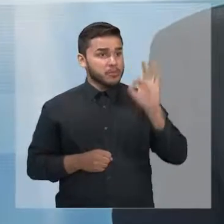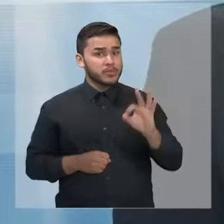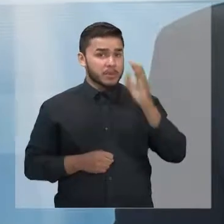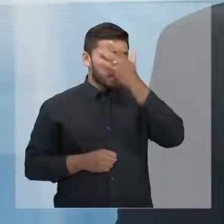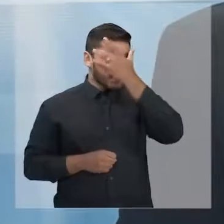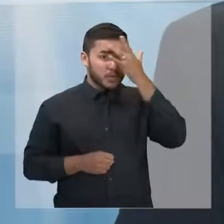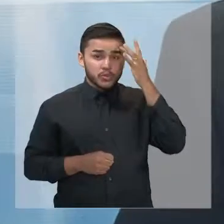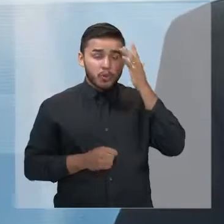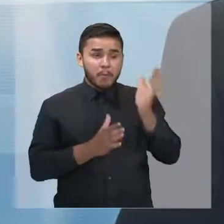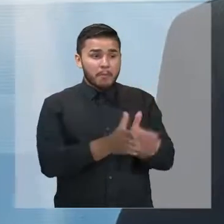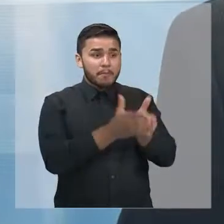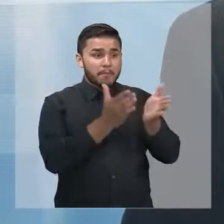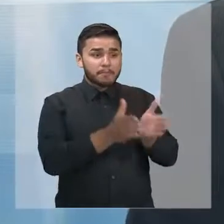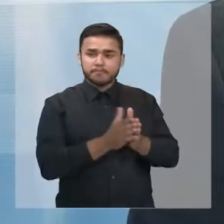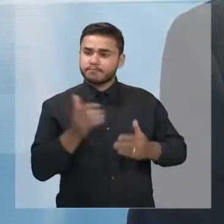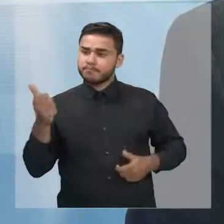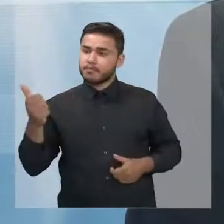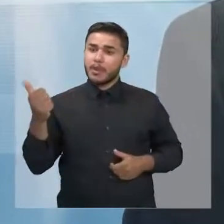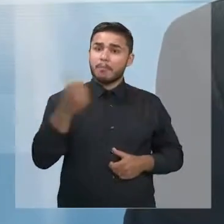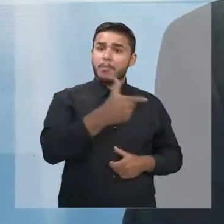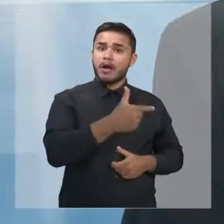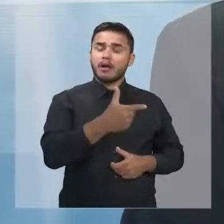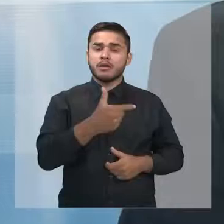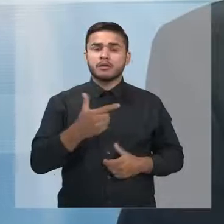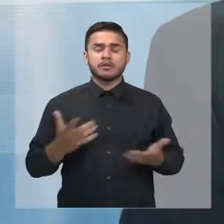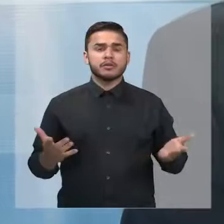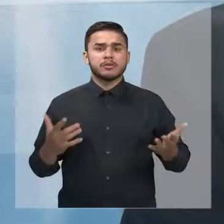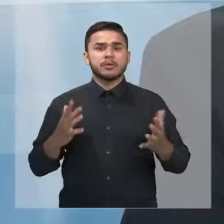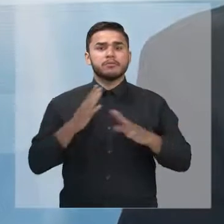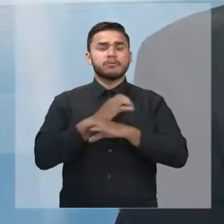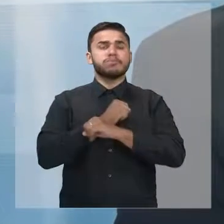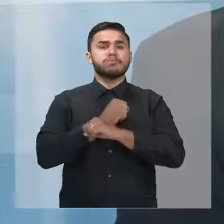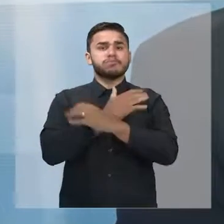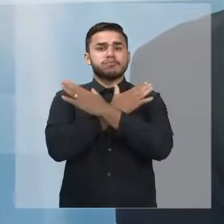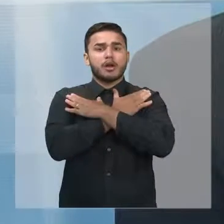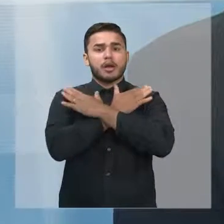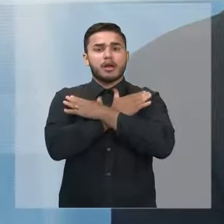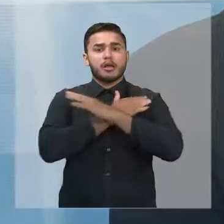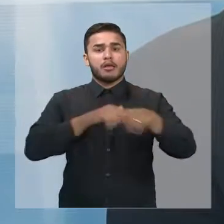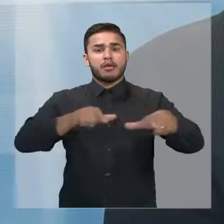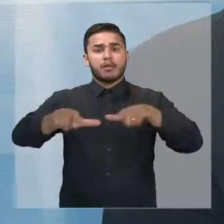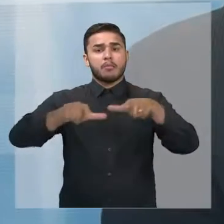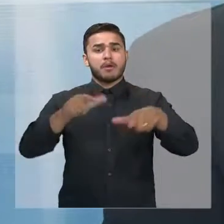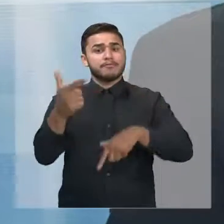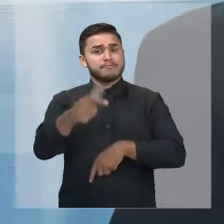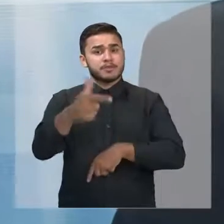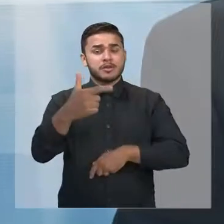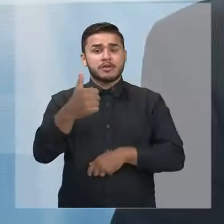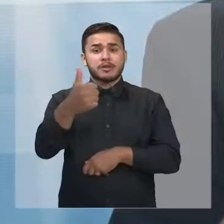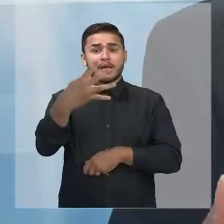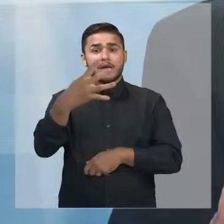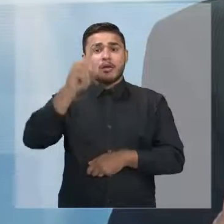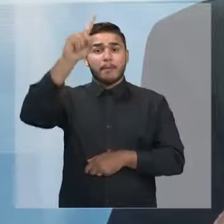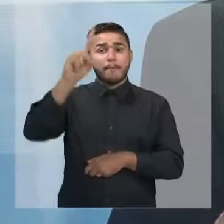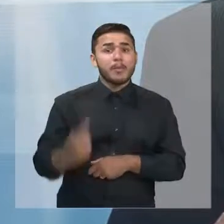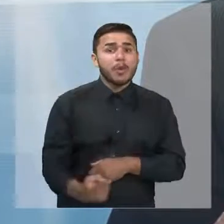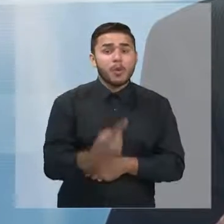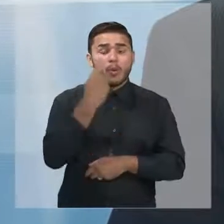dos mais pobres, um país de desempregados, 14 milhões, segundo os números, mais